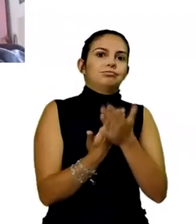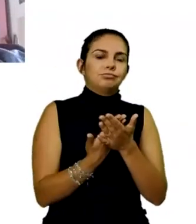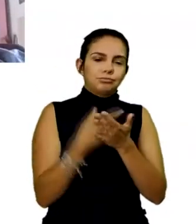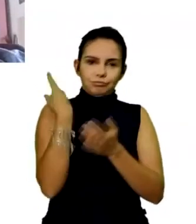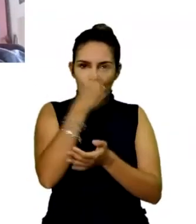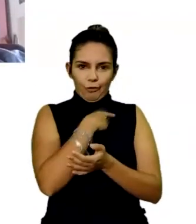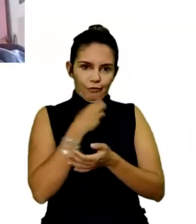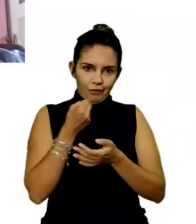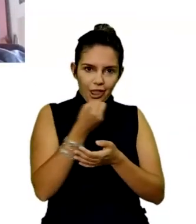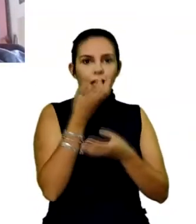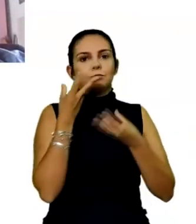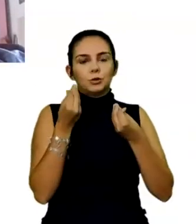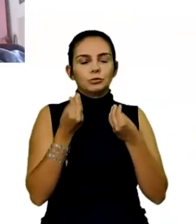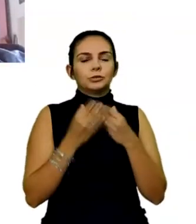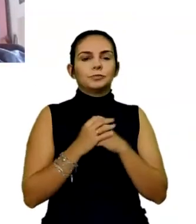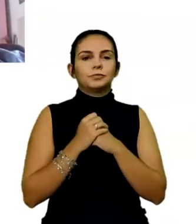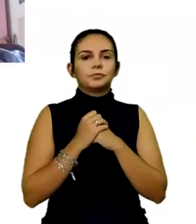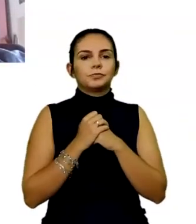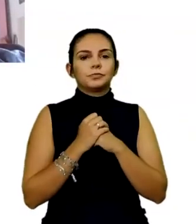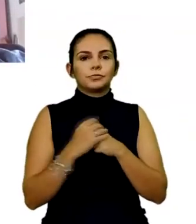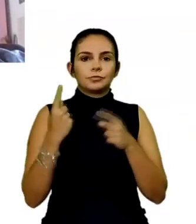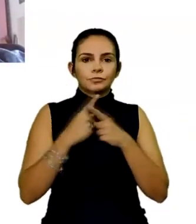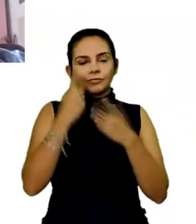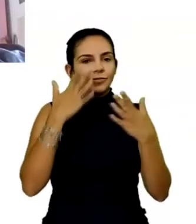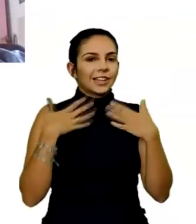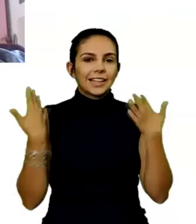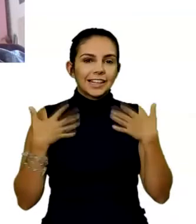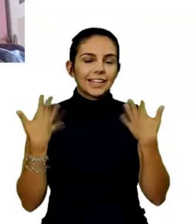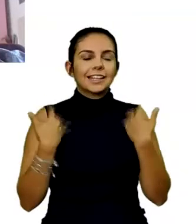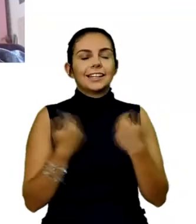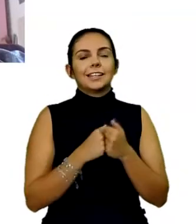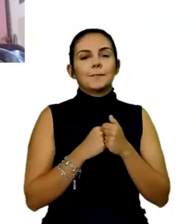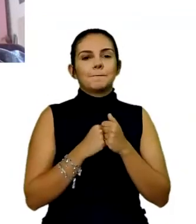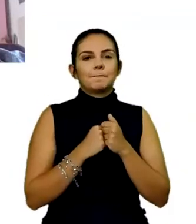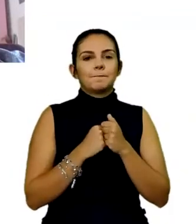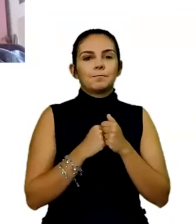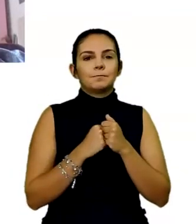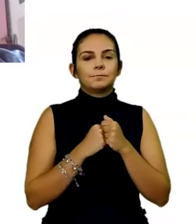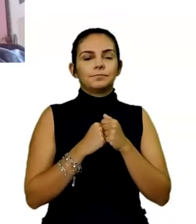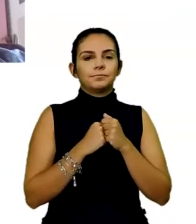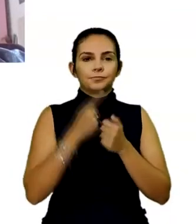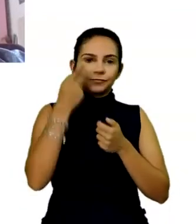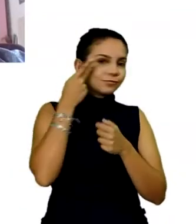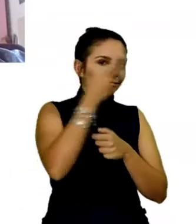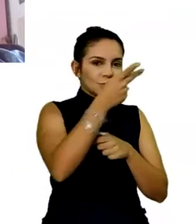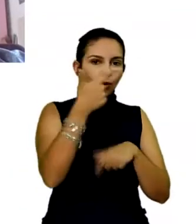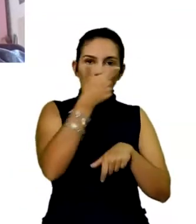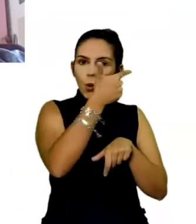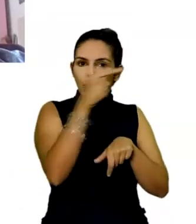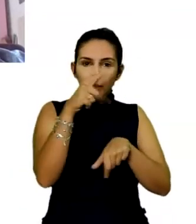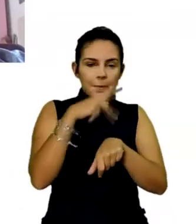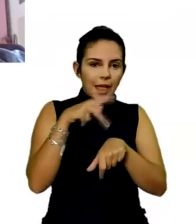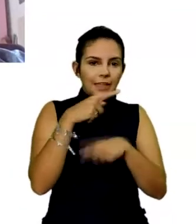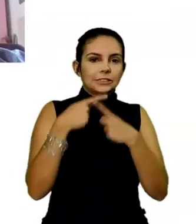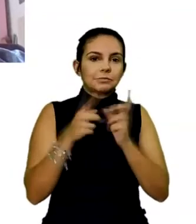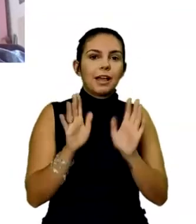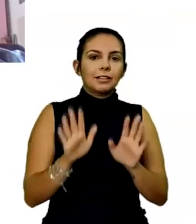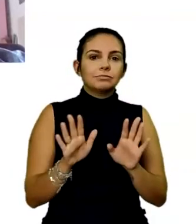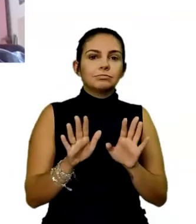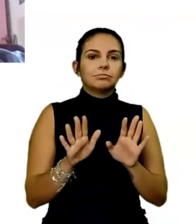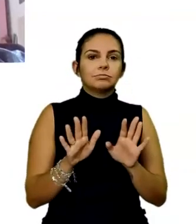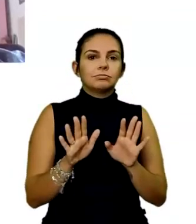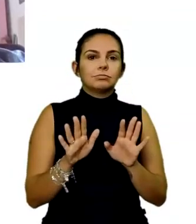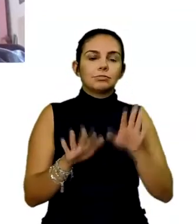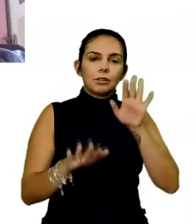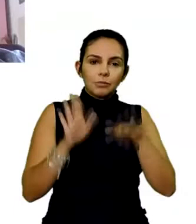a gente viaja bastante, o que é uma alegria você visitar outros países.